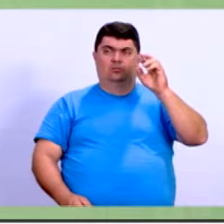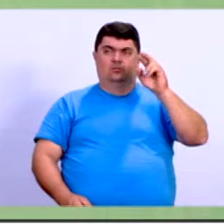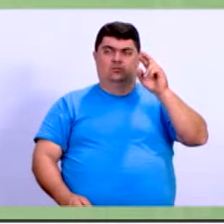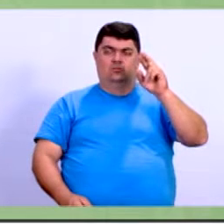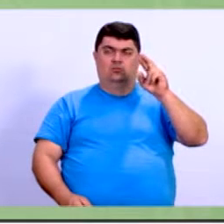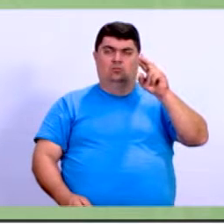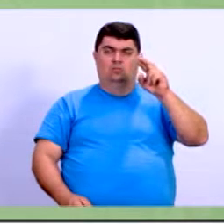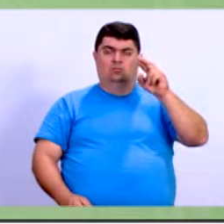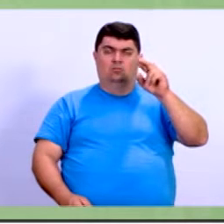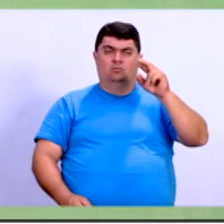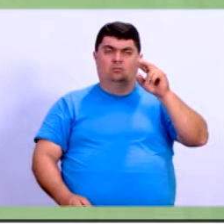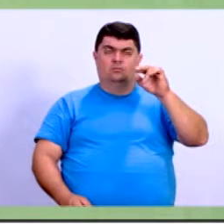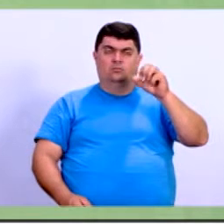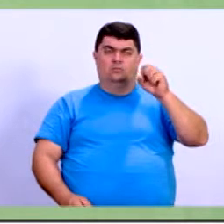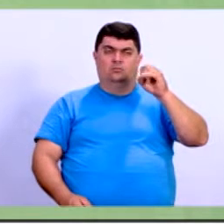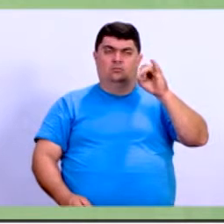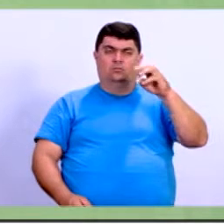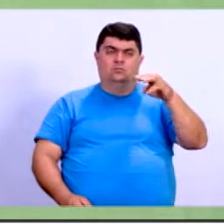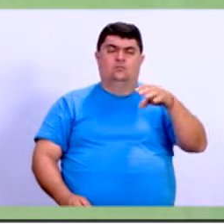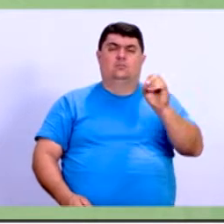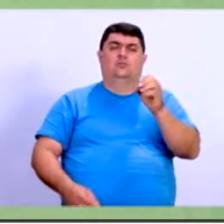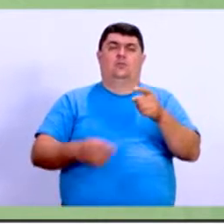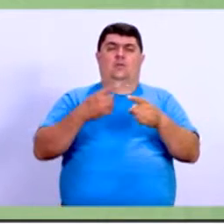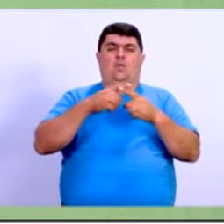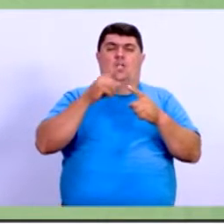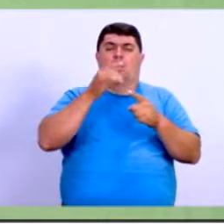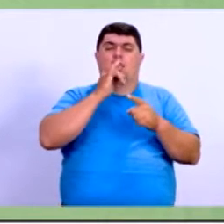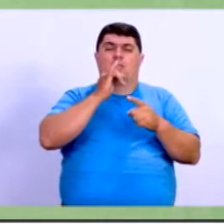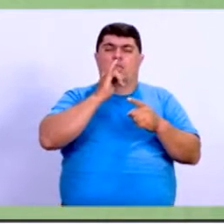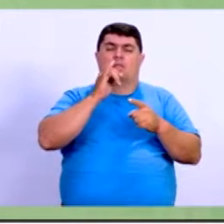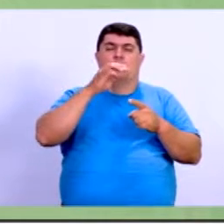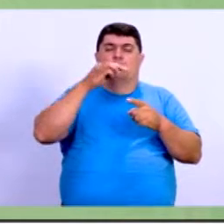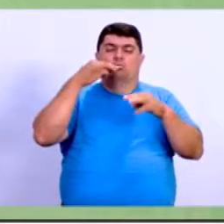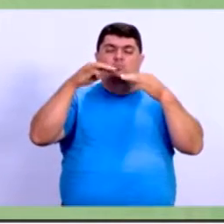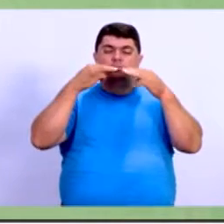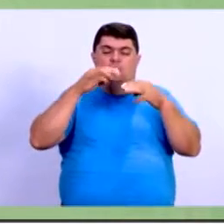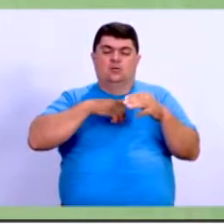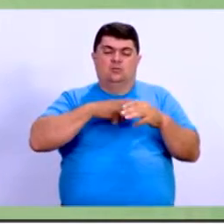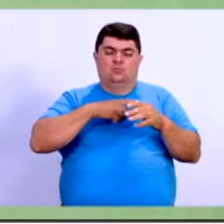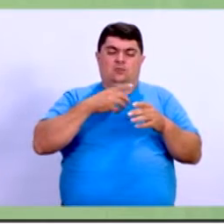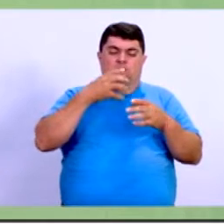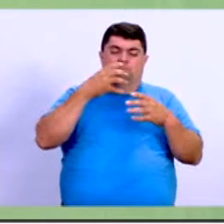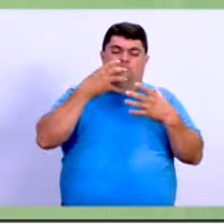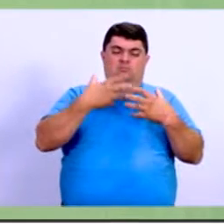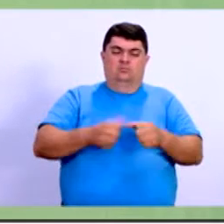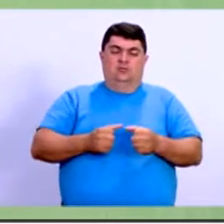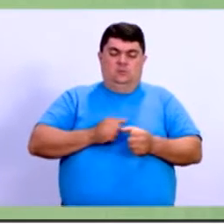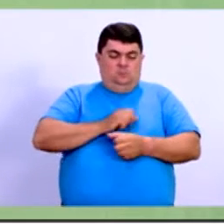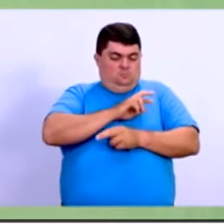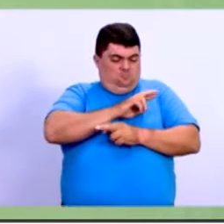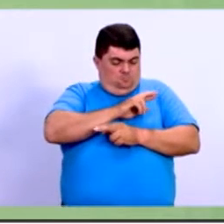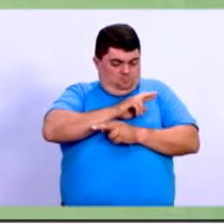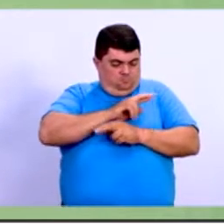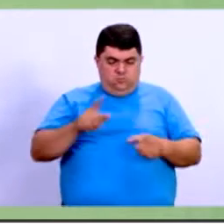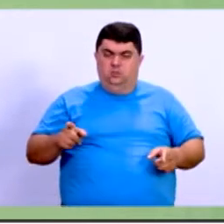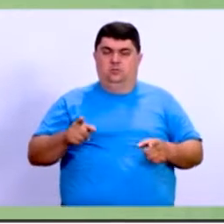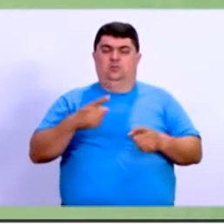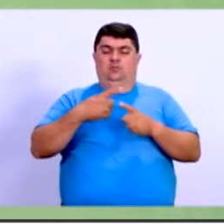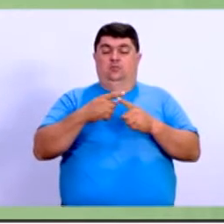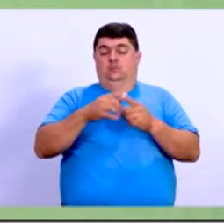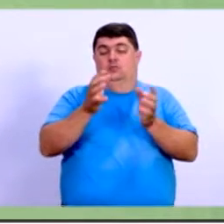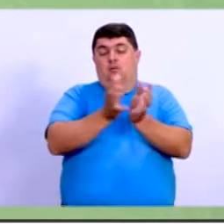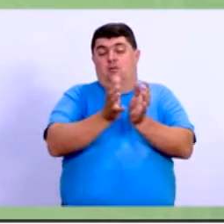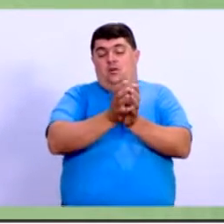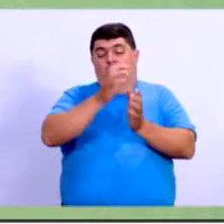assume comportamento diferente. Então, esse método ele vai se comportar de forma diferente por causa da classe em que